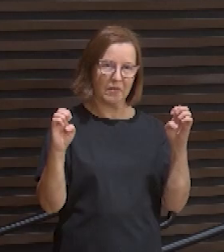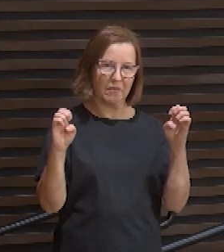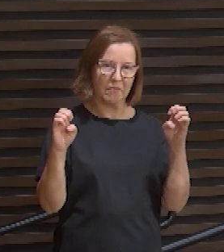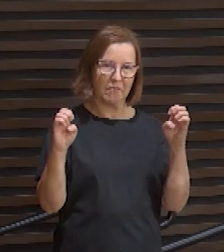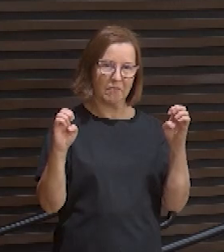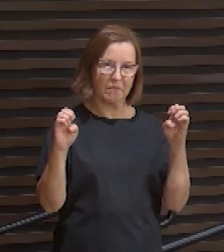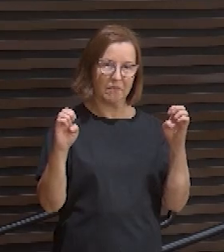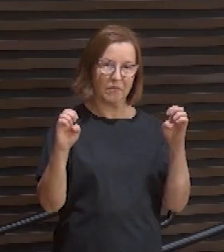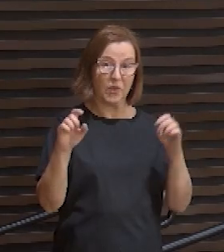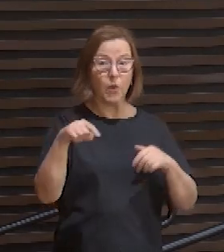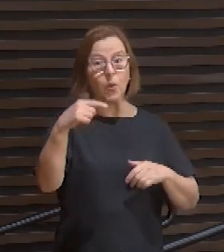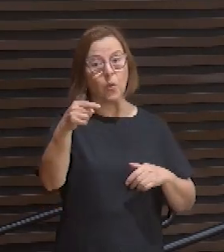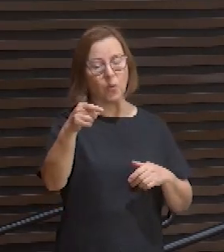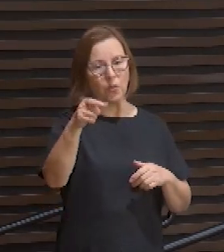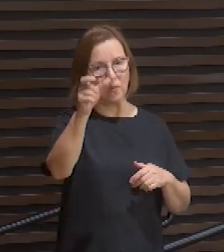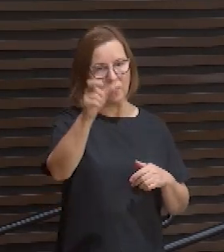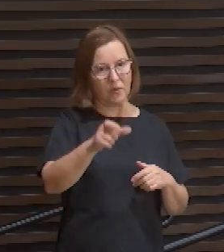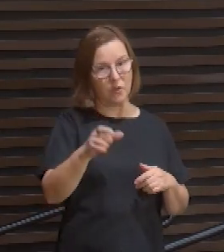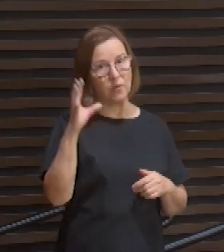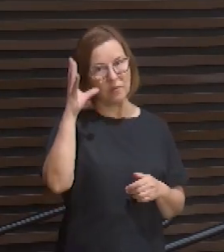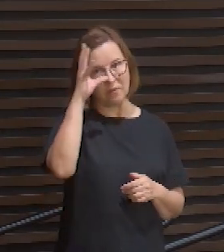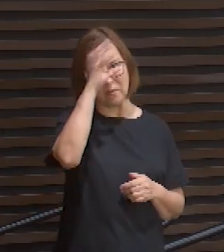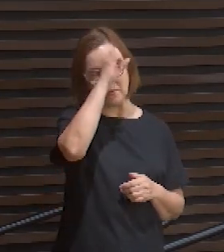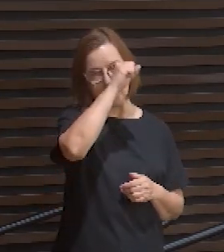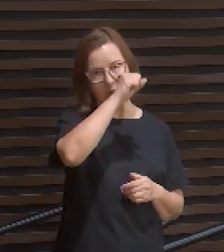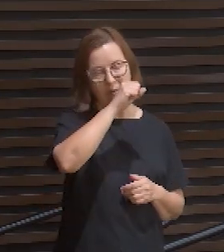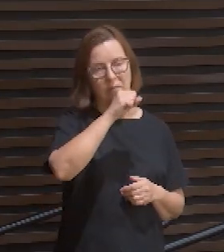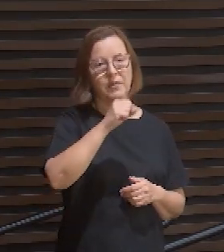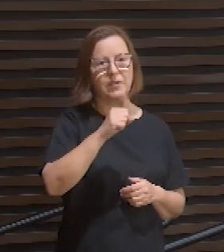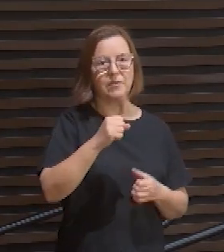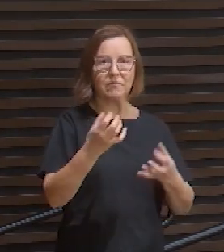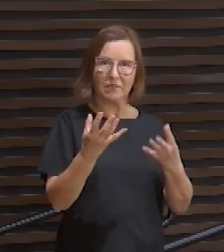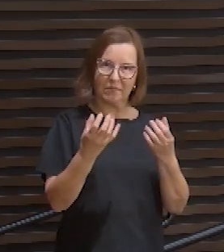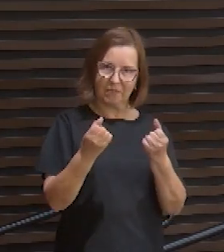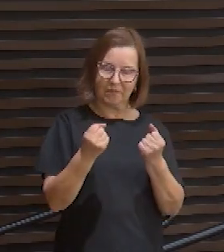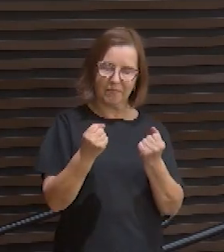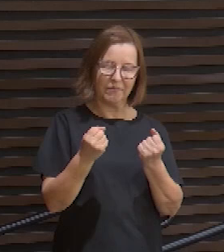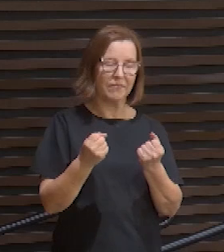pessoa compreende essa mensagem e a recebe.